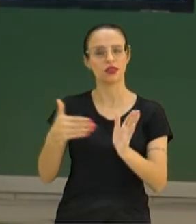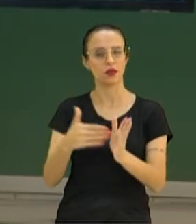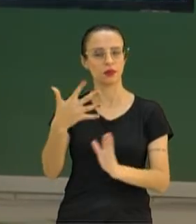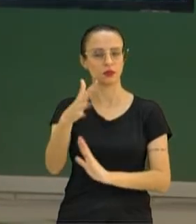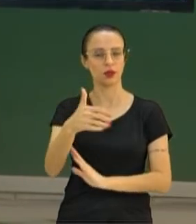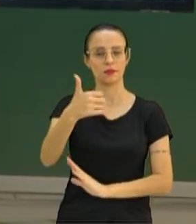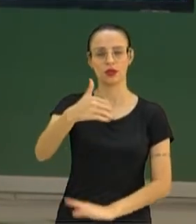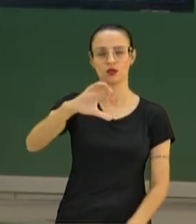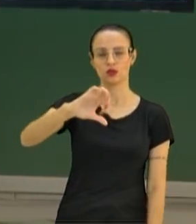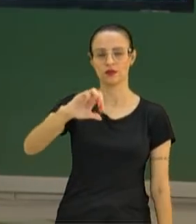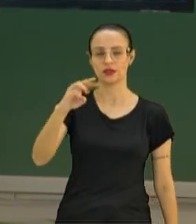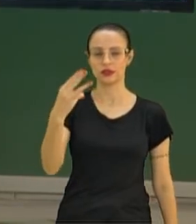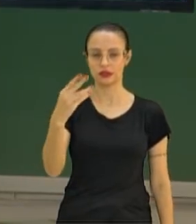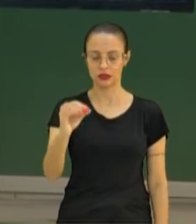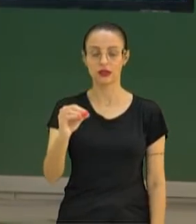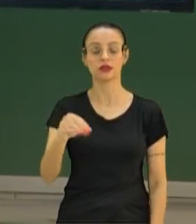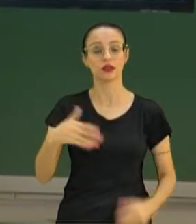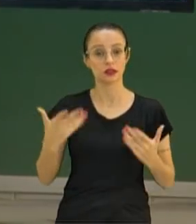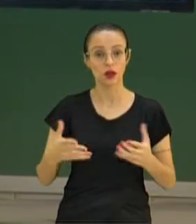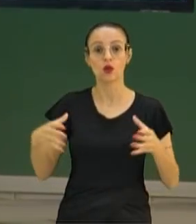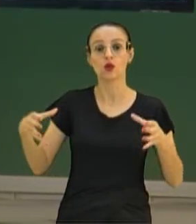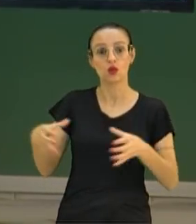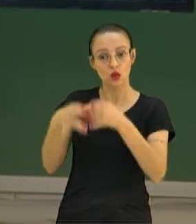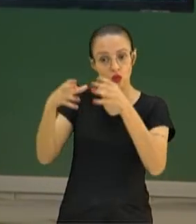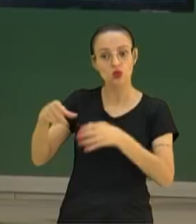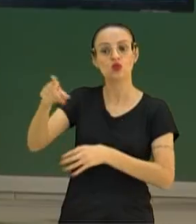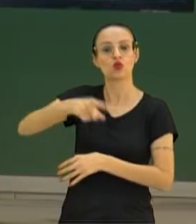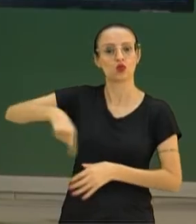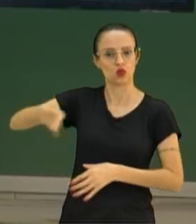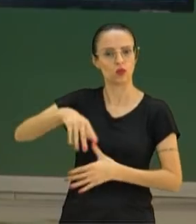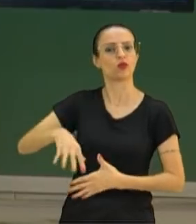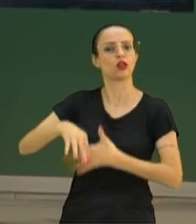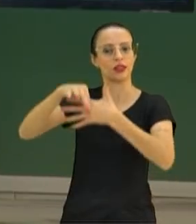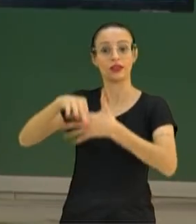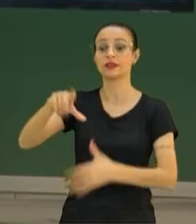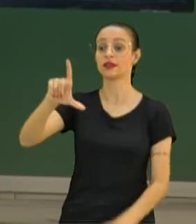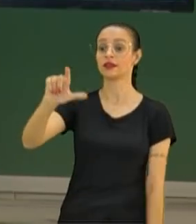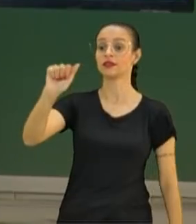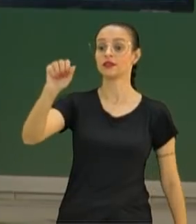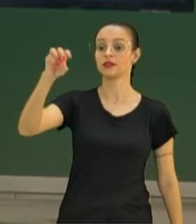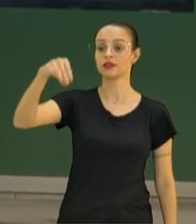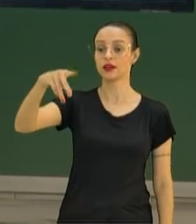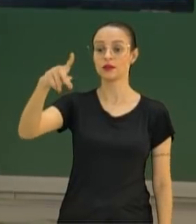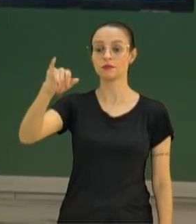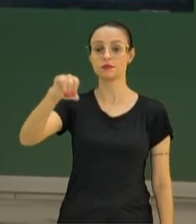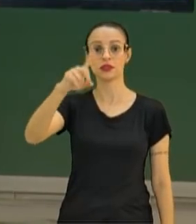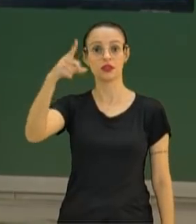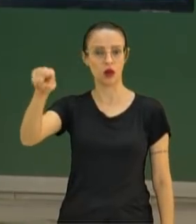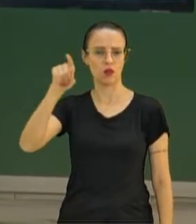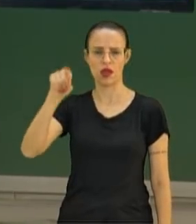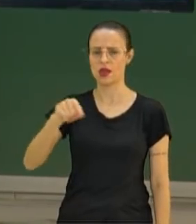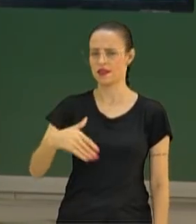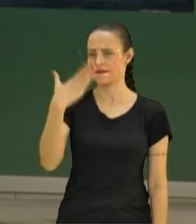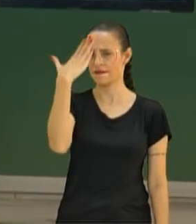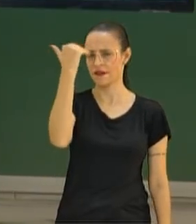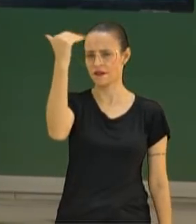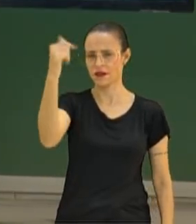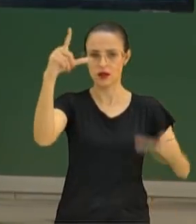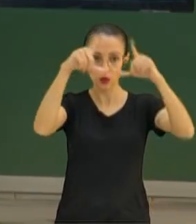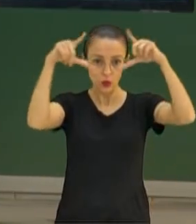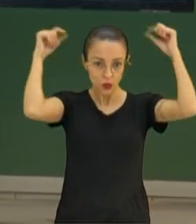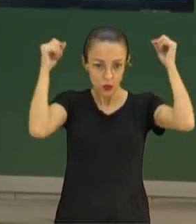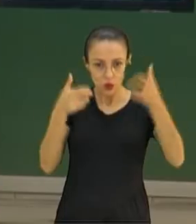menos 1930, quando o bando de Lampião, que era, né, o maior cangaceiro do Brasil, ele é morto